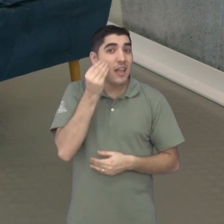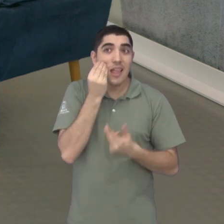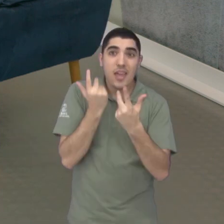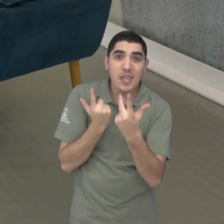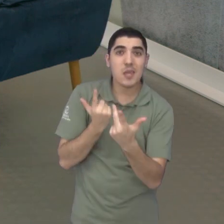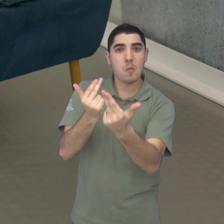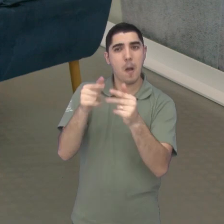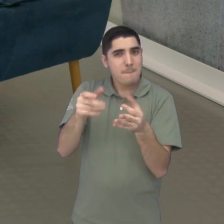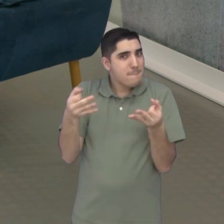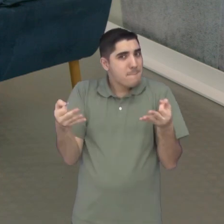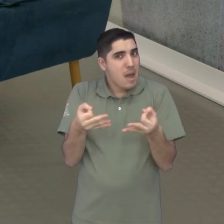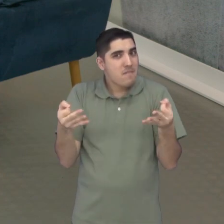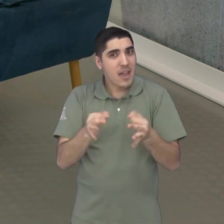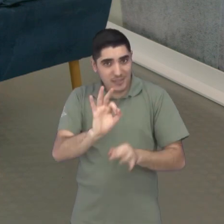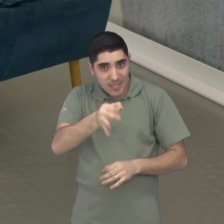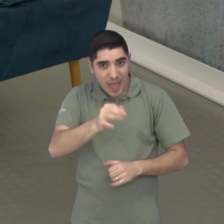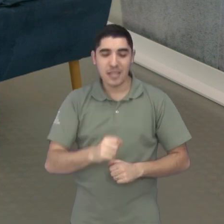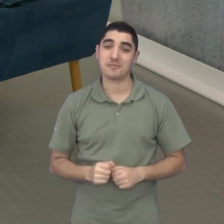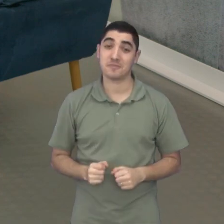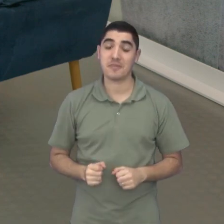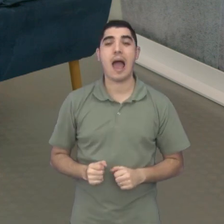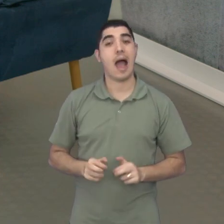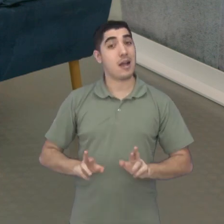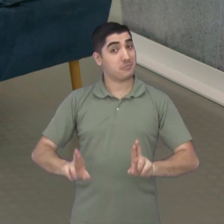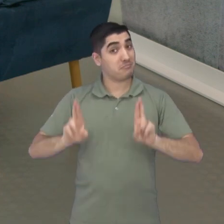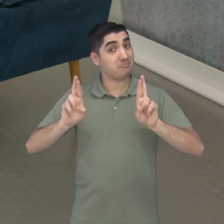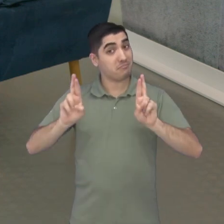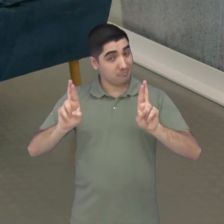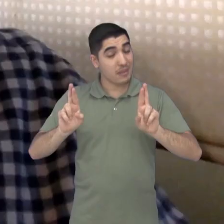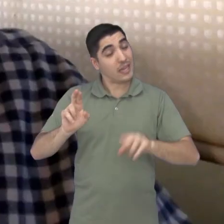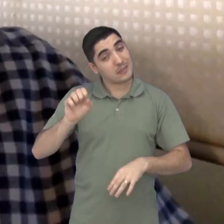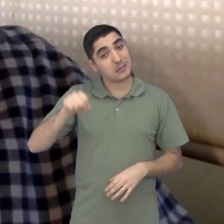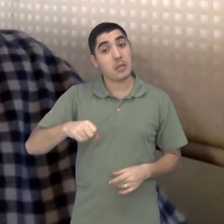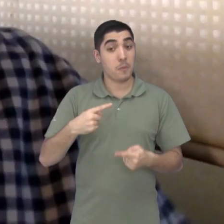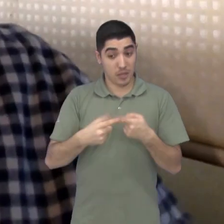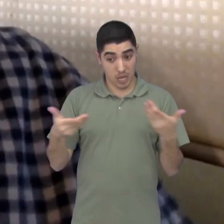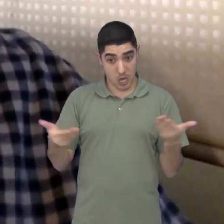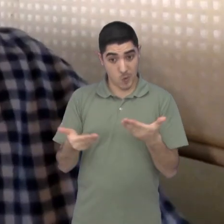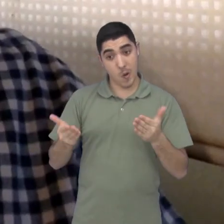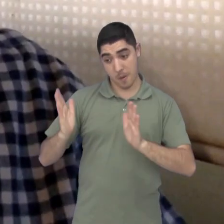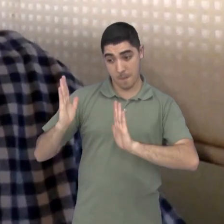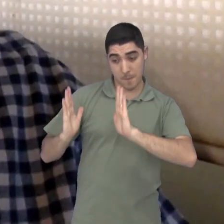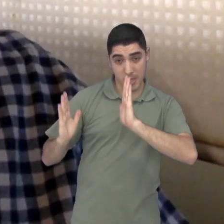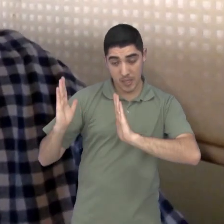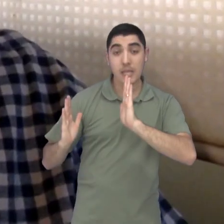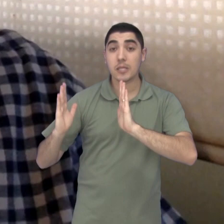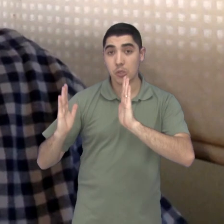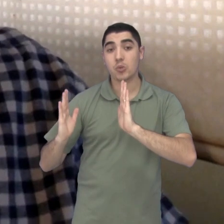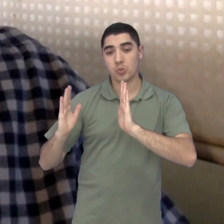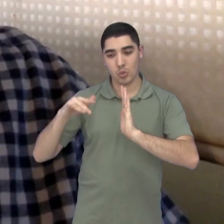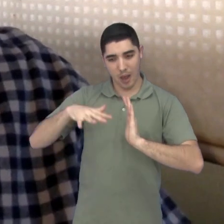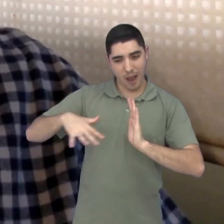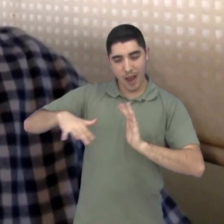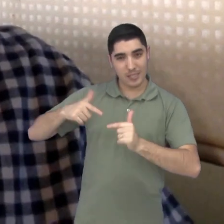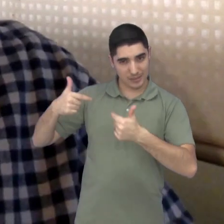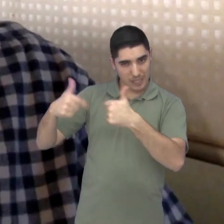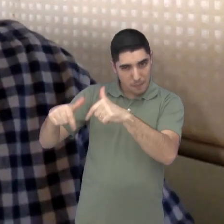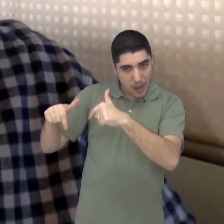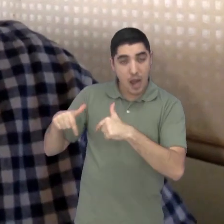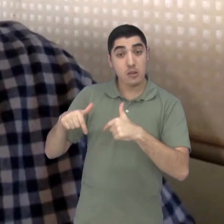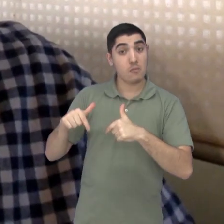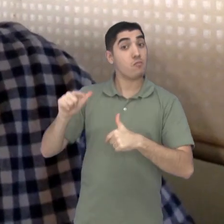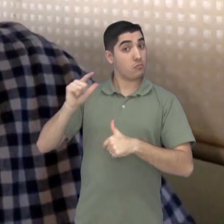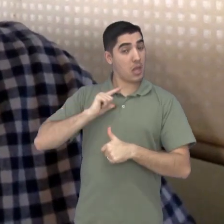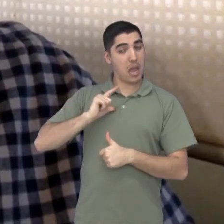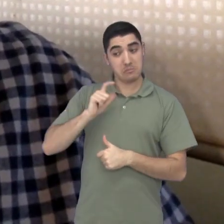excelência, não é isso? Eu espero que sim, porque nós estamos vivendo um momento muito de mercado muito